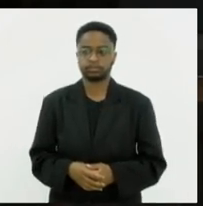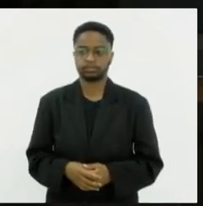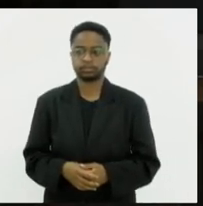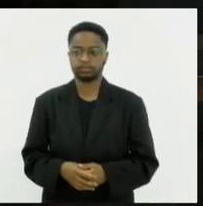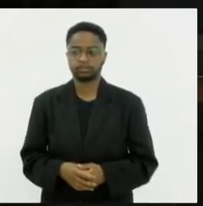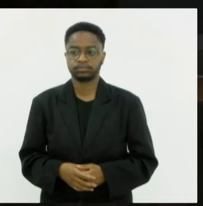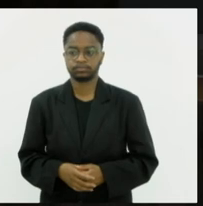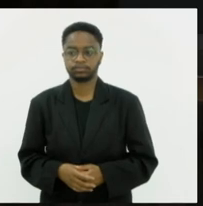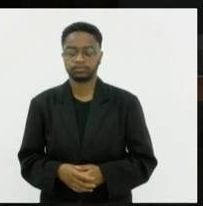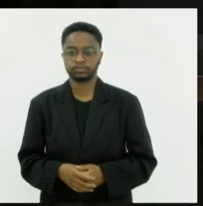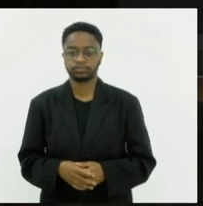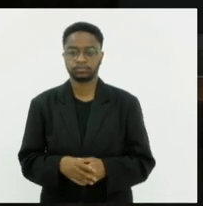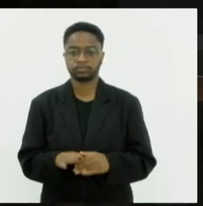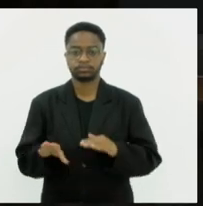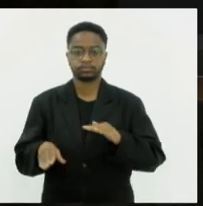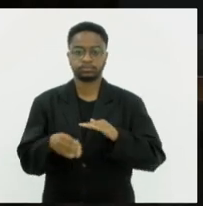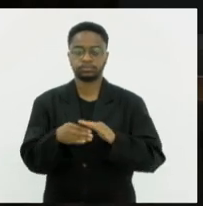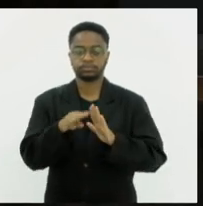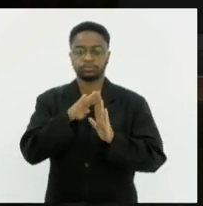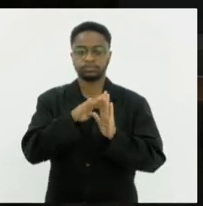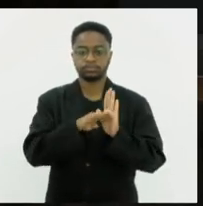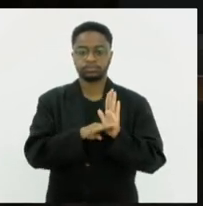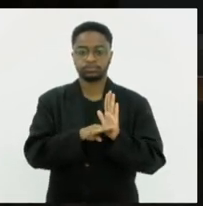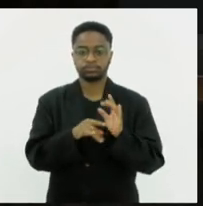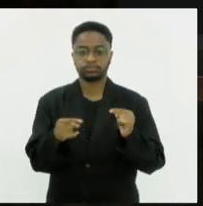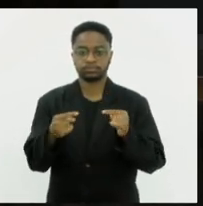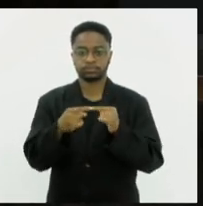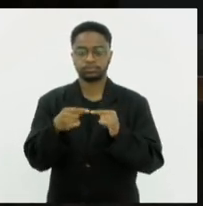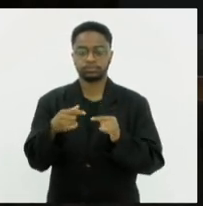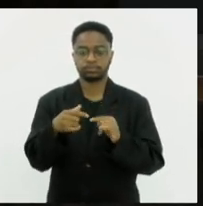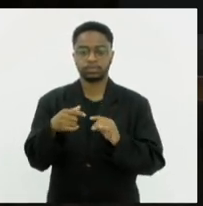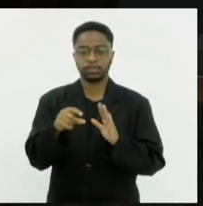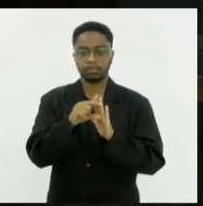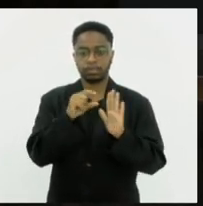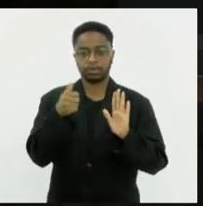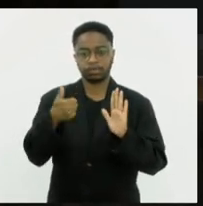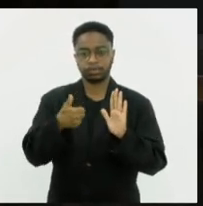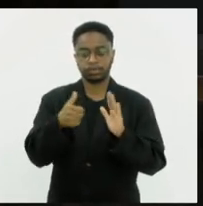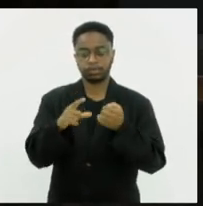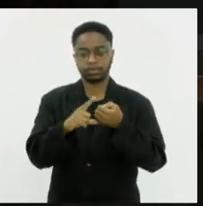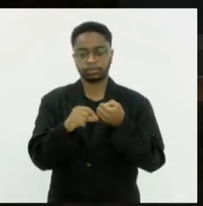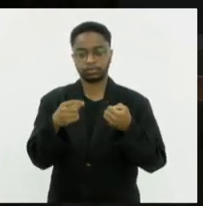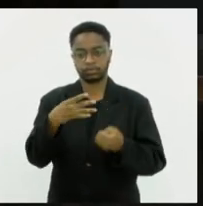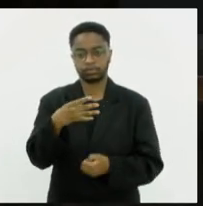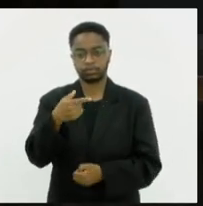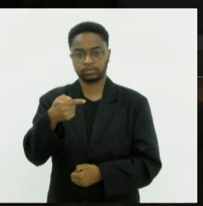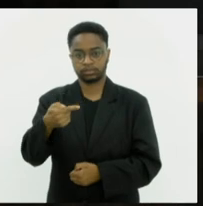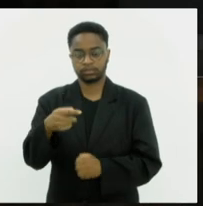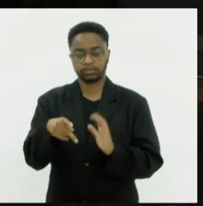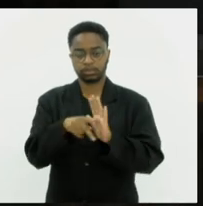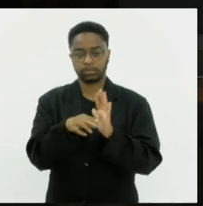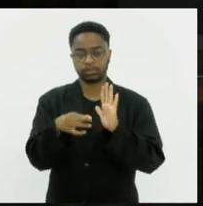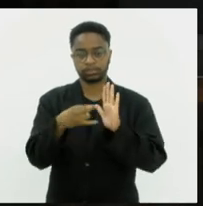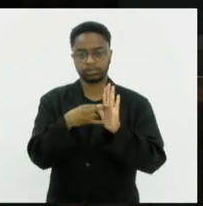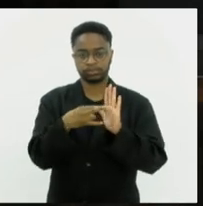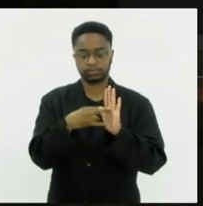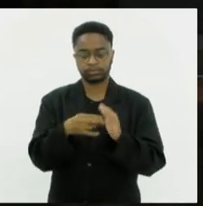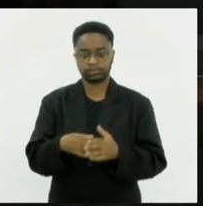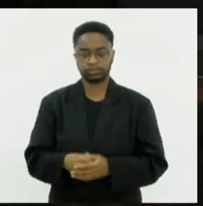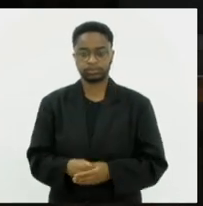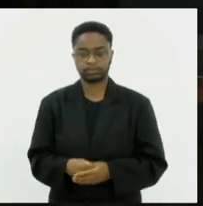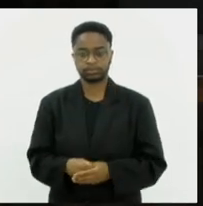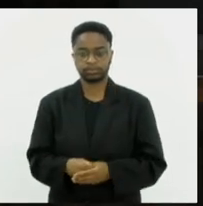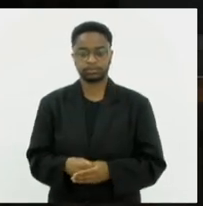Incluídos na ordem do dia, de acordo com o parágrafo 1º do artigo 47 do Regimento Interno,